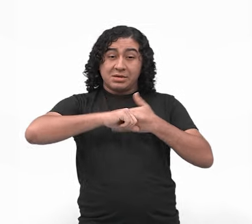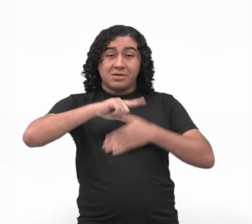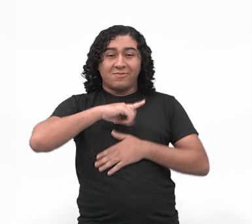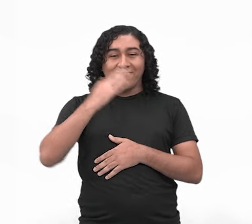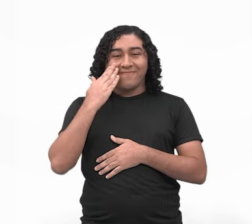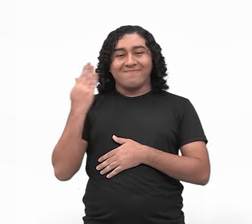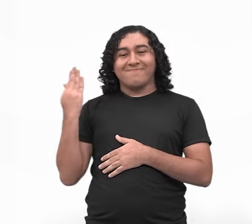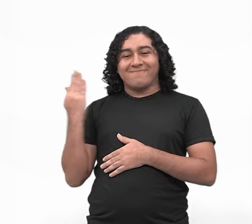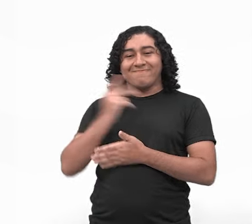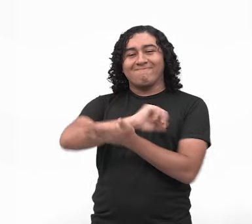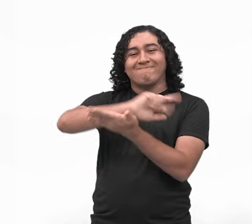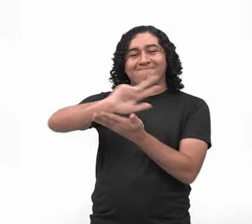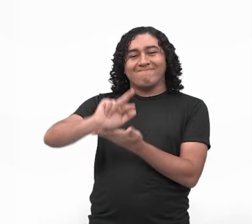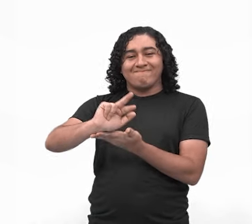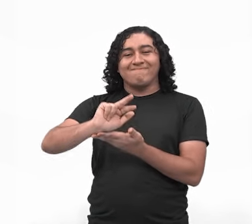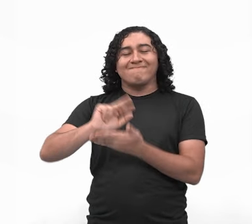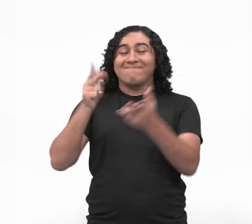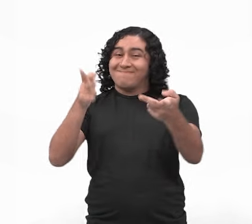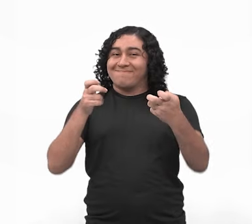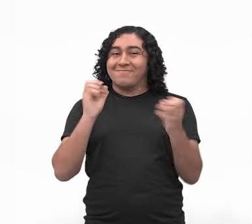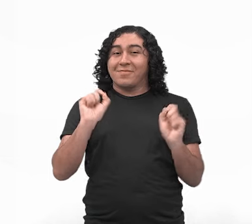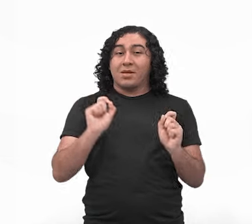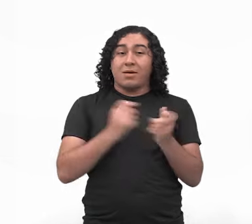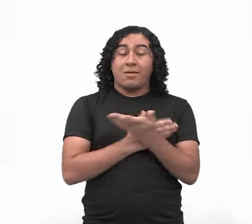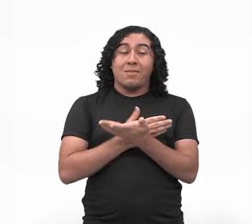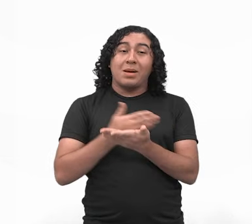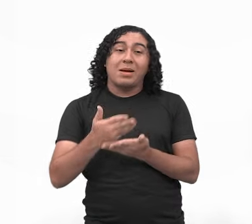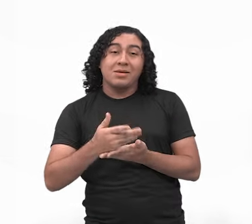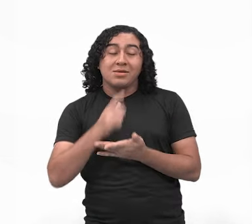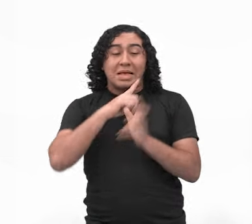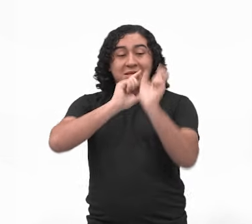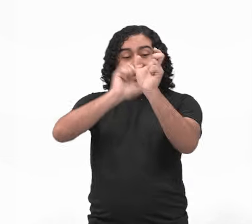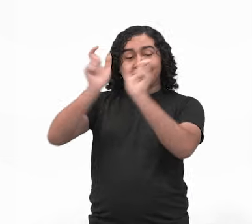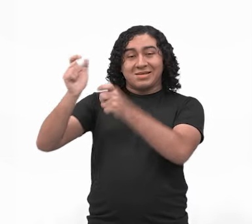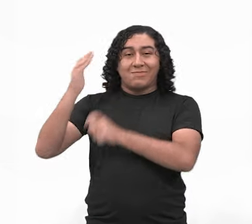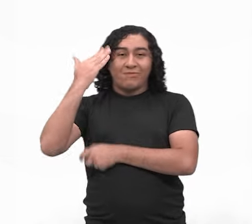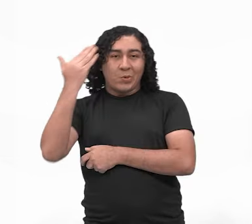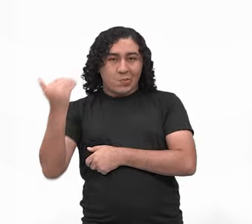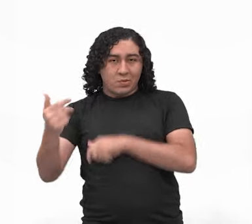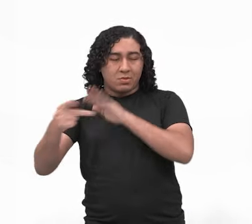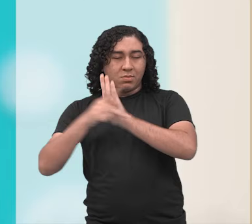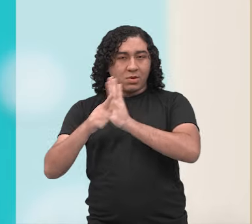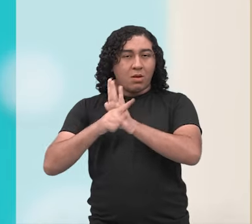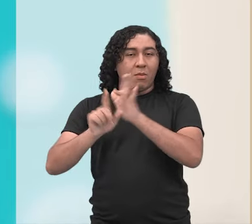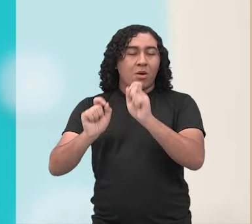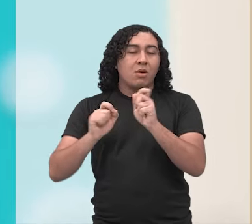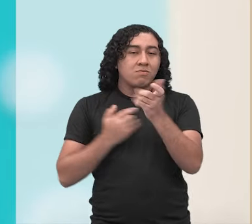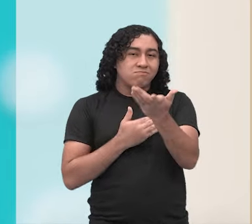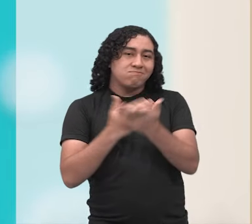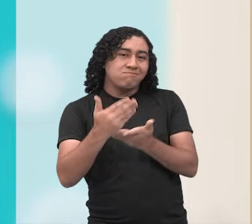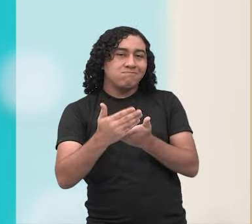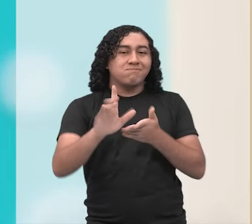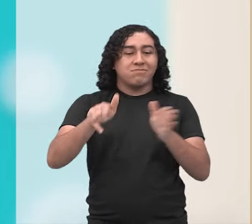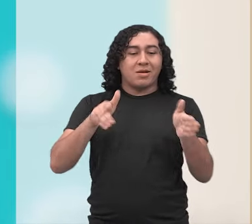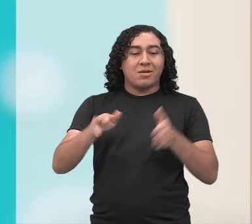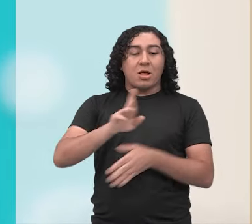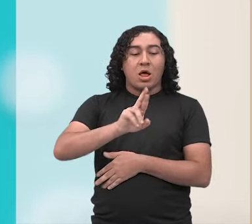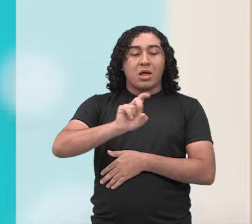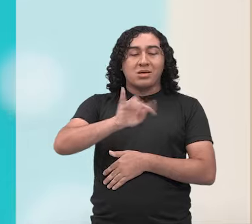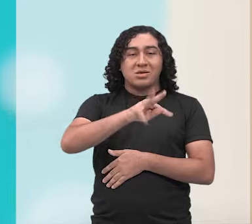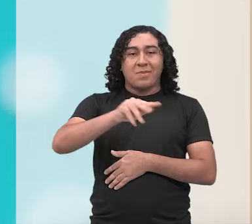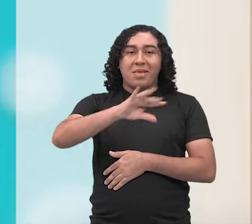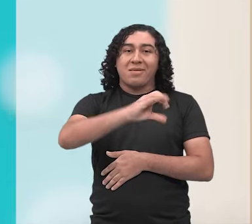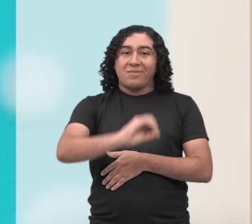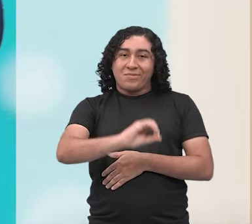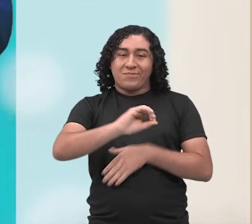e Rafael, viram como começa a aparecer os nomes dos artistas a partir desse período do Renascimento?